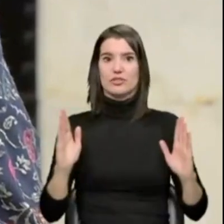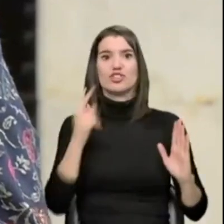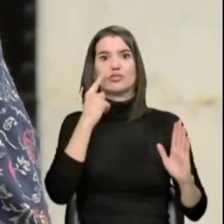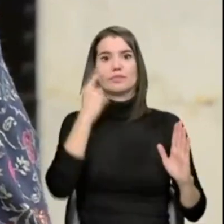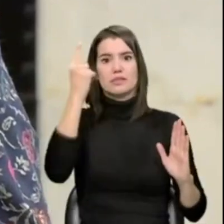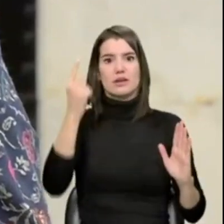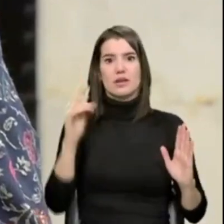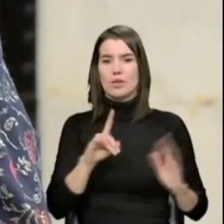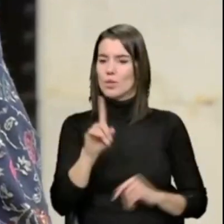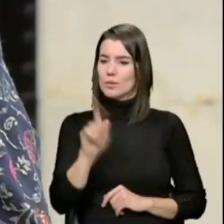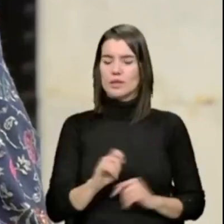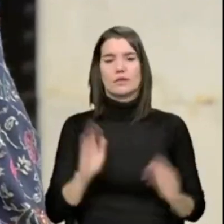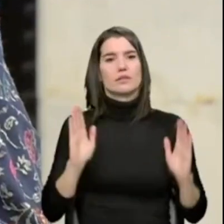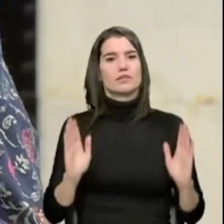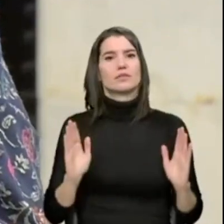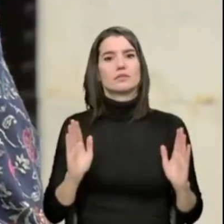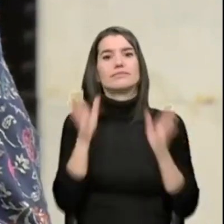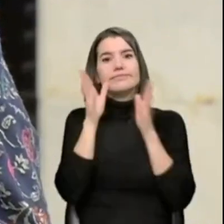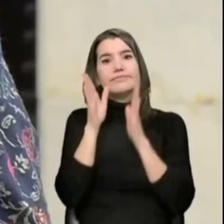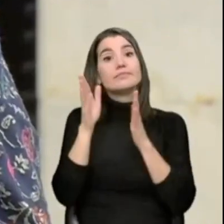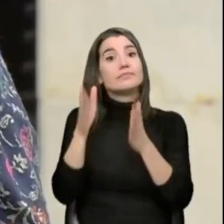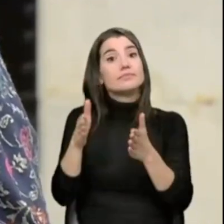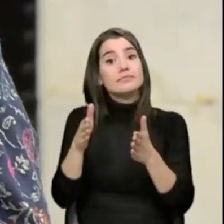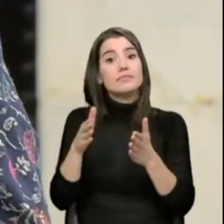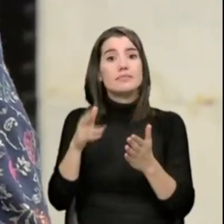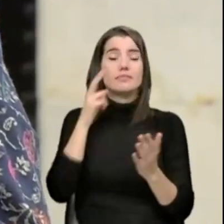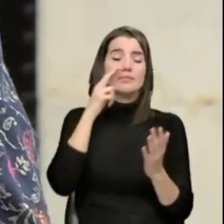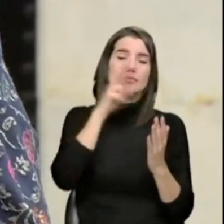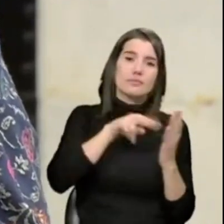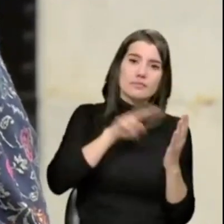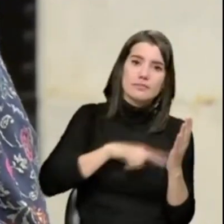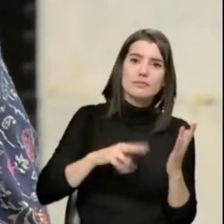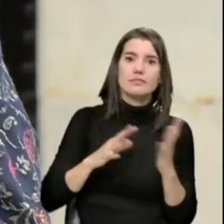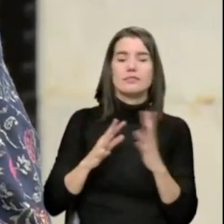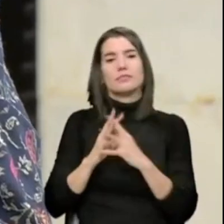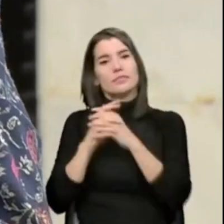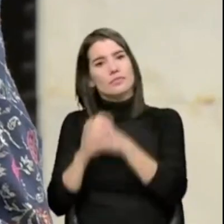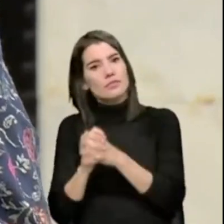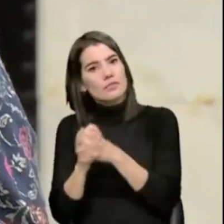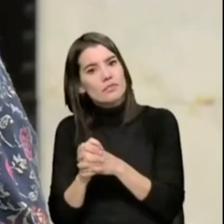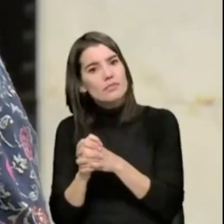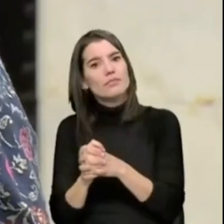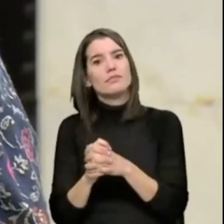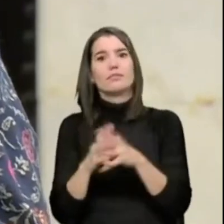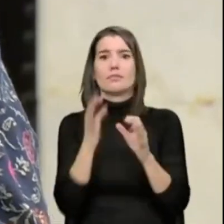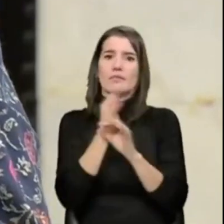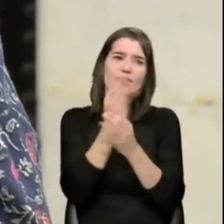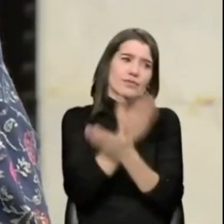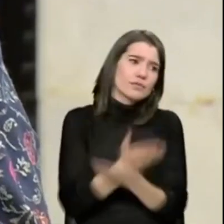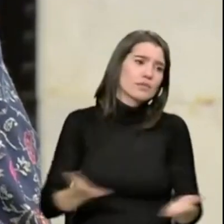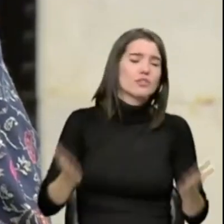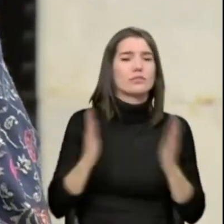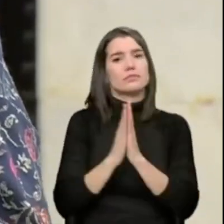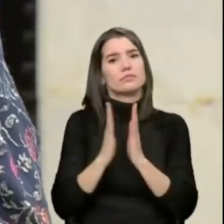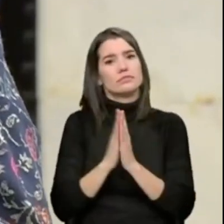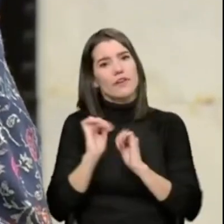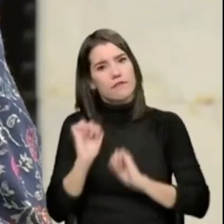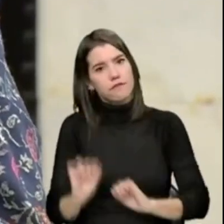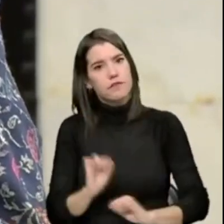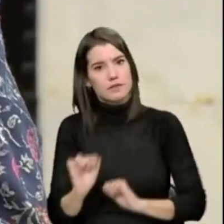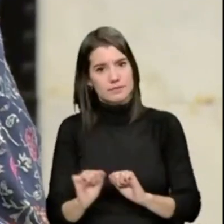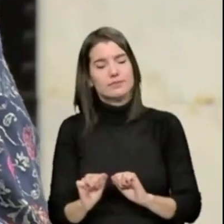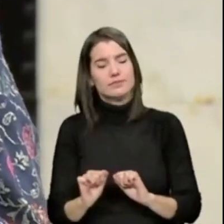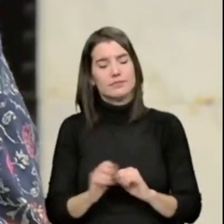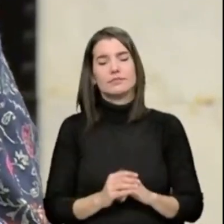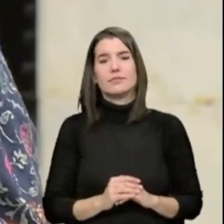inteiro dedicado a leituras, as orações, as celebrações religiosas.